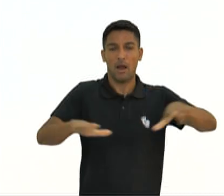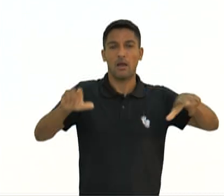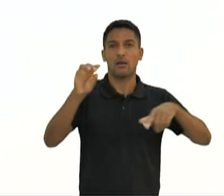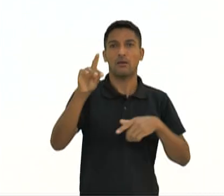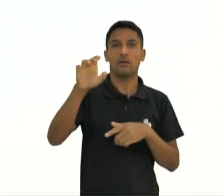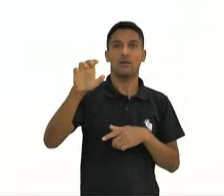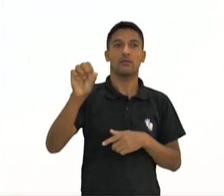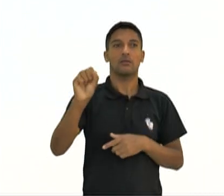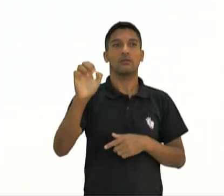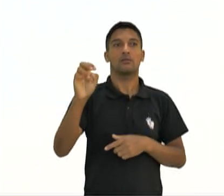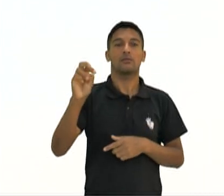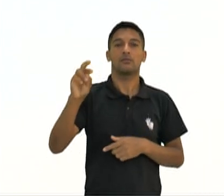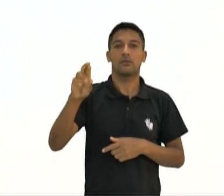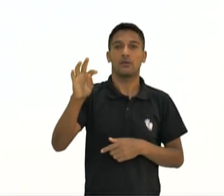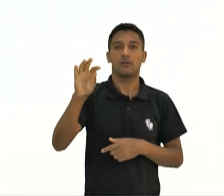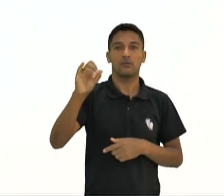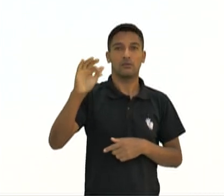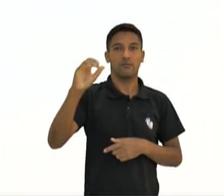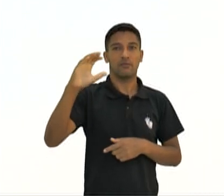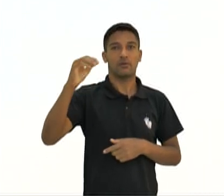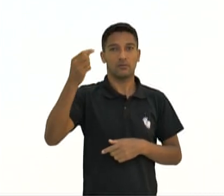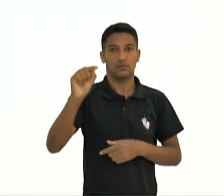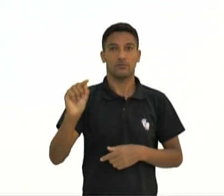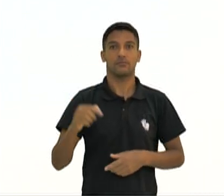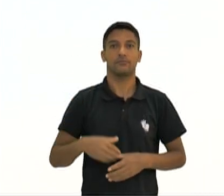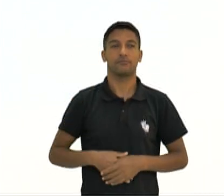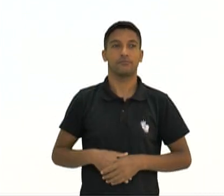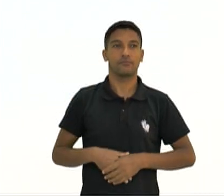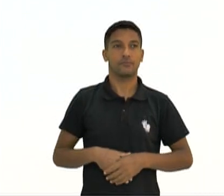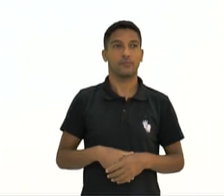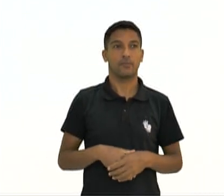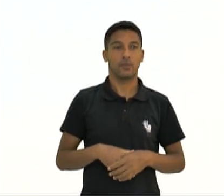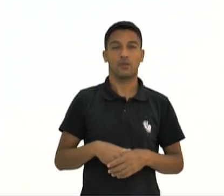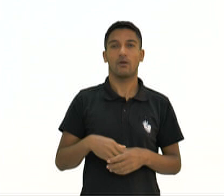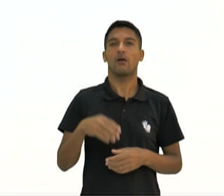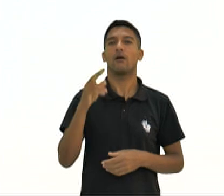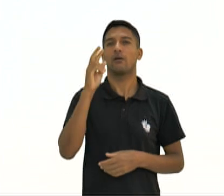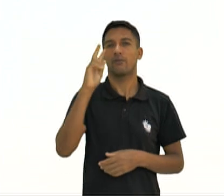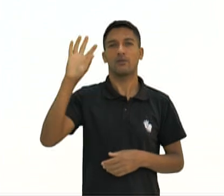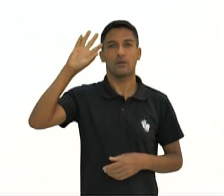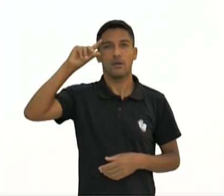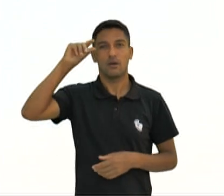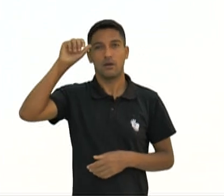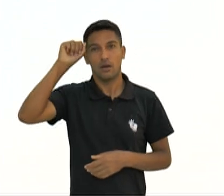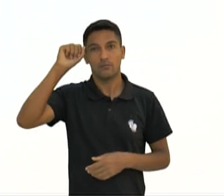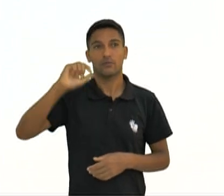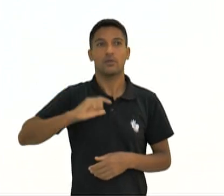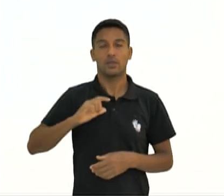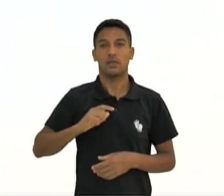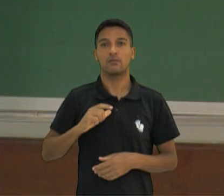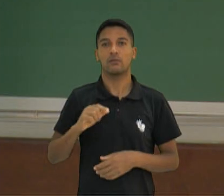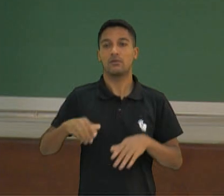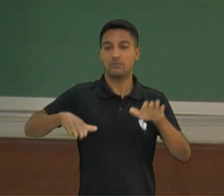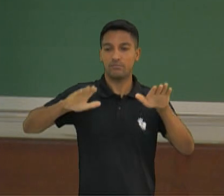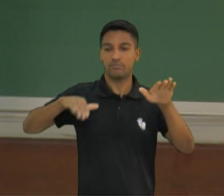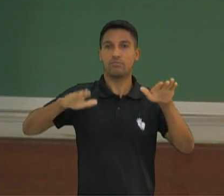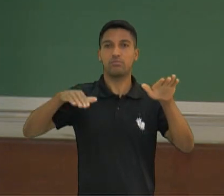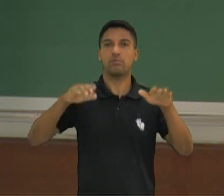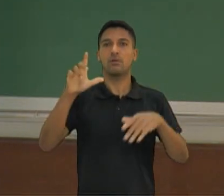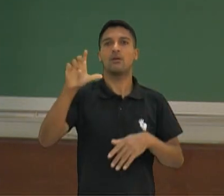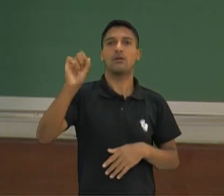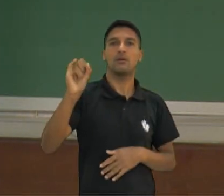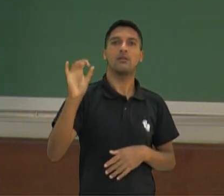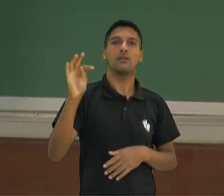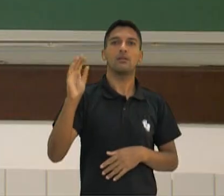na região ao norte, que é o que estamos vendo hoje, existe uma grande concentração litorânea, principalmente aqui na região que hoje é